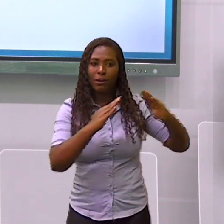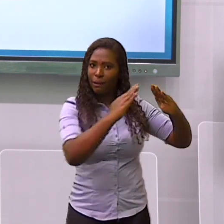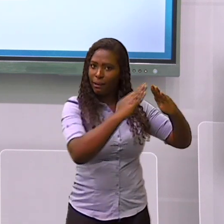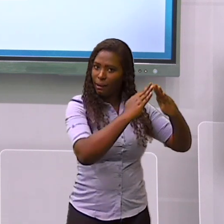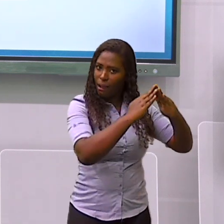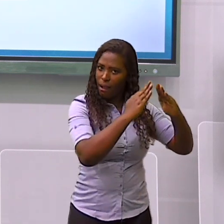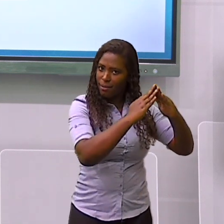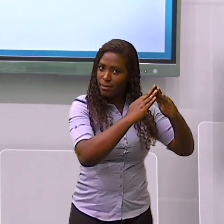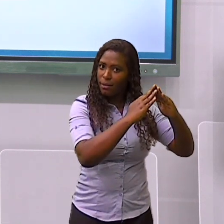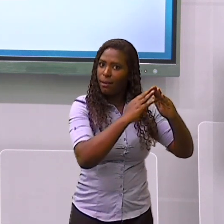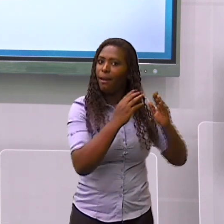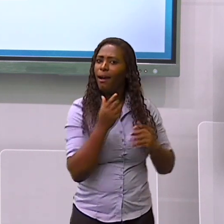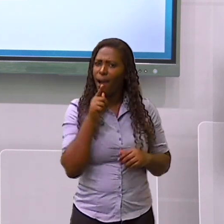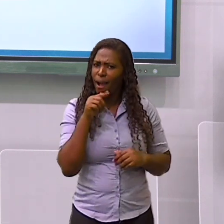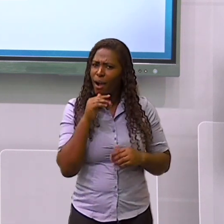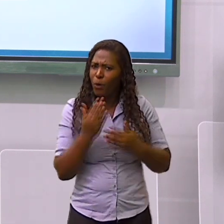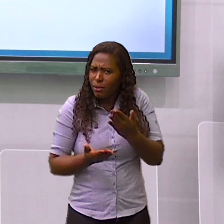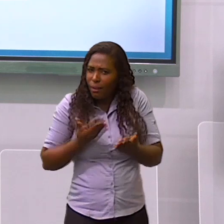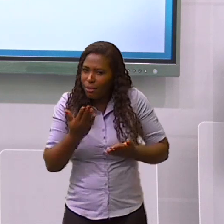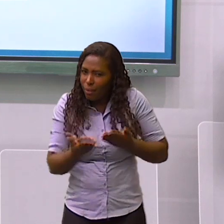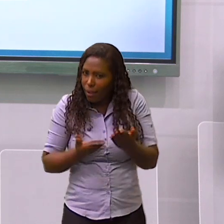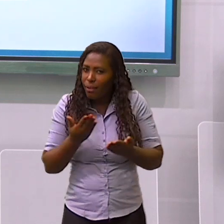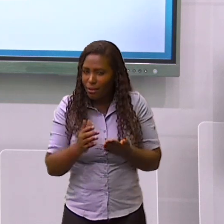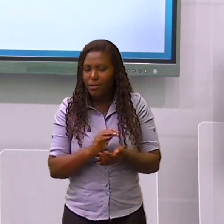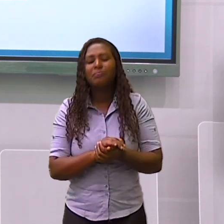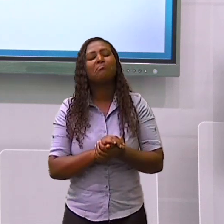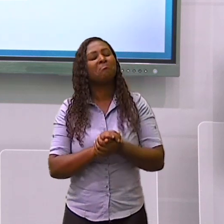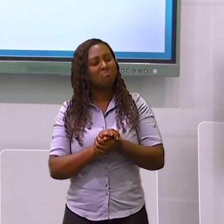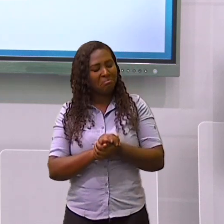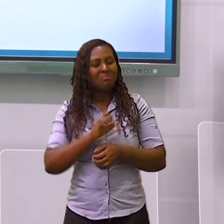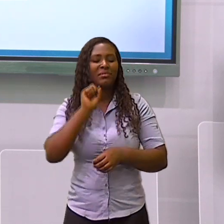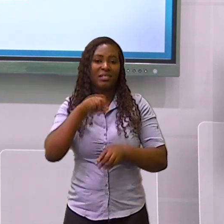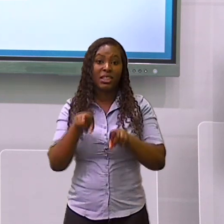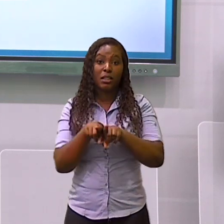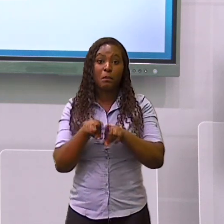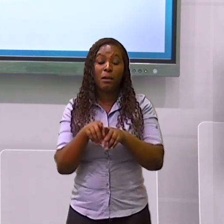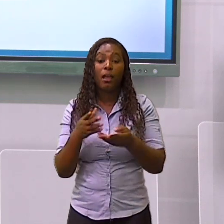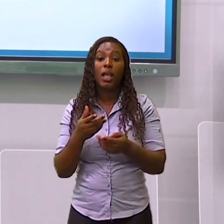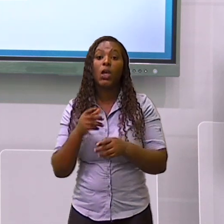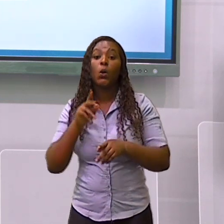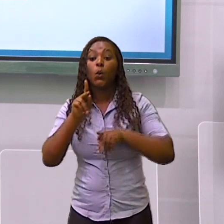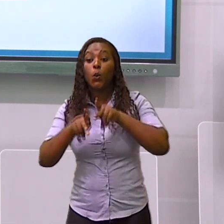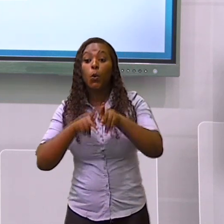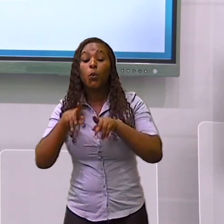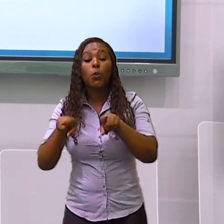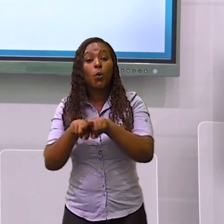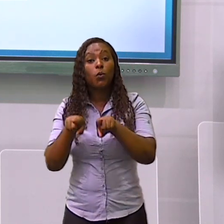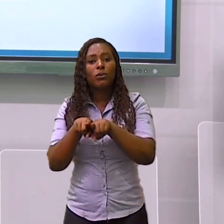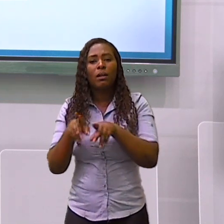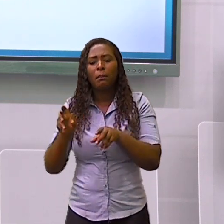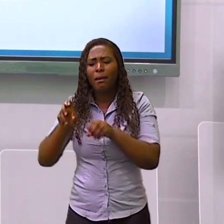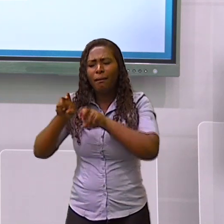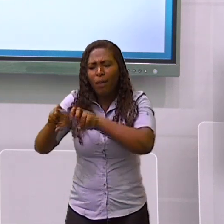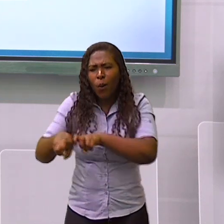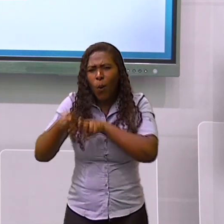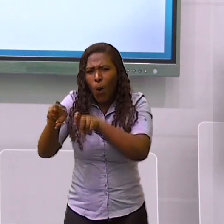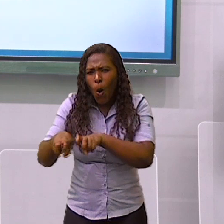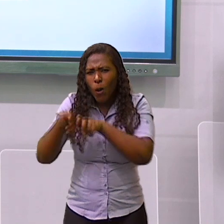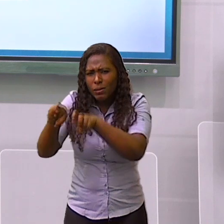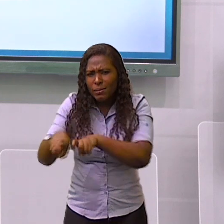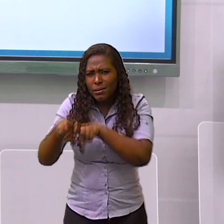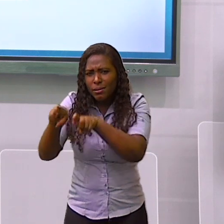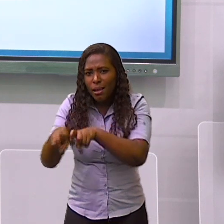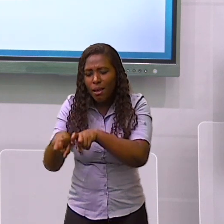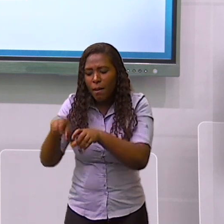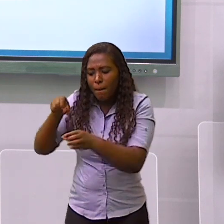ribeirinhas ao rio. Pescadores têm o seu sustento vindo do rio. Empregos